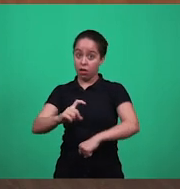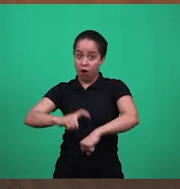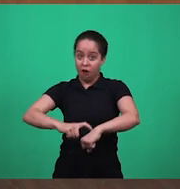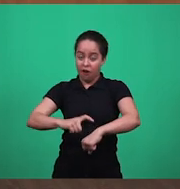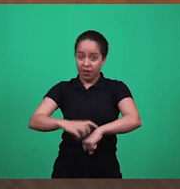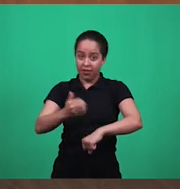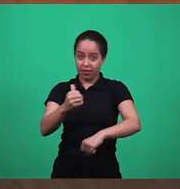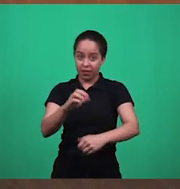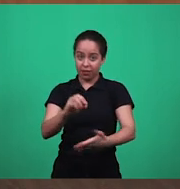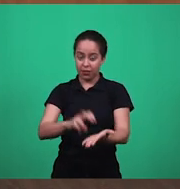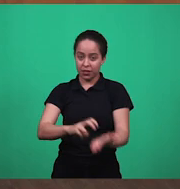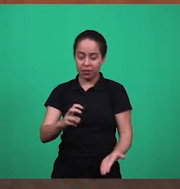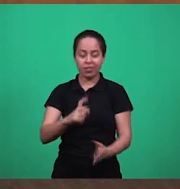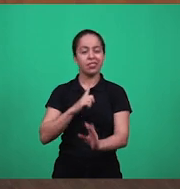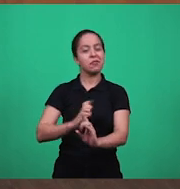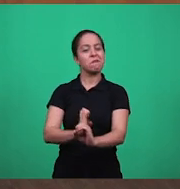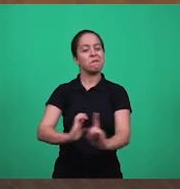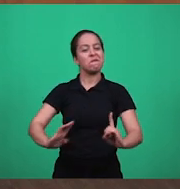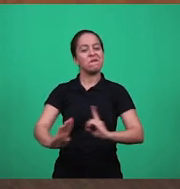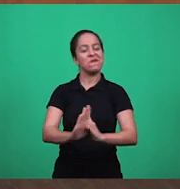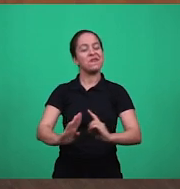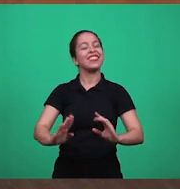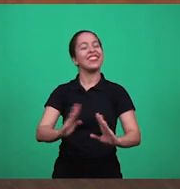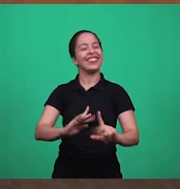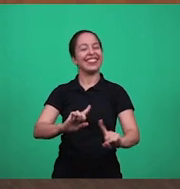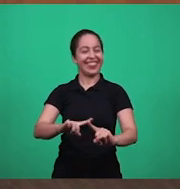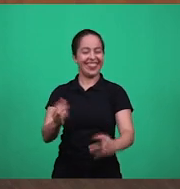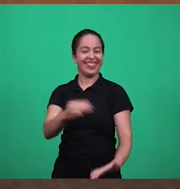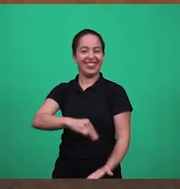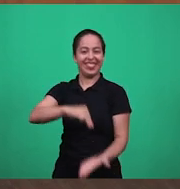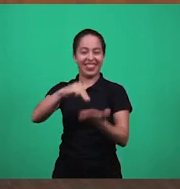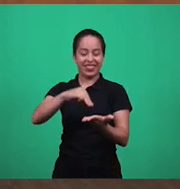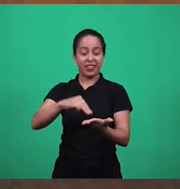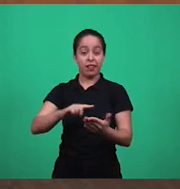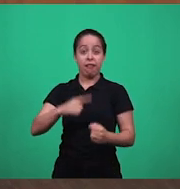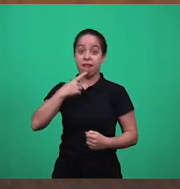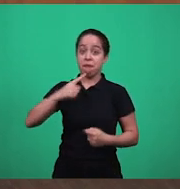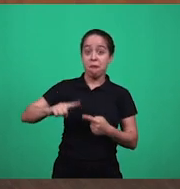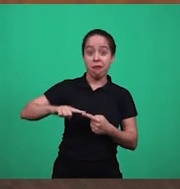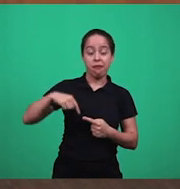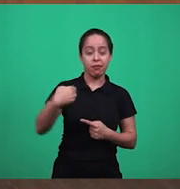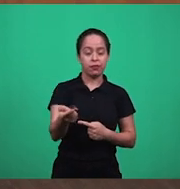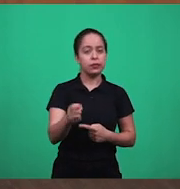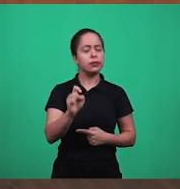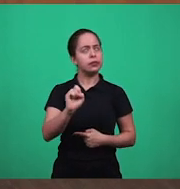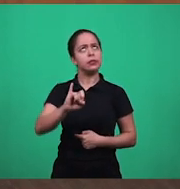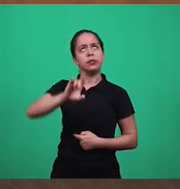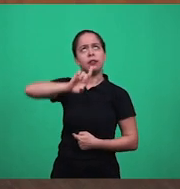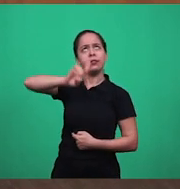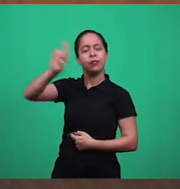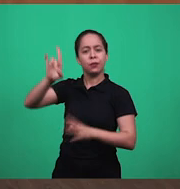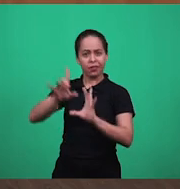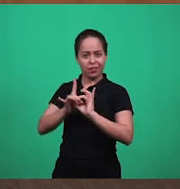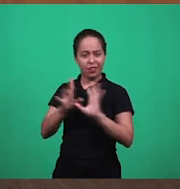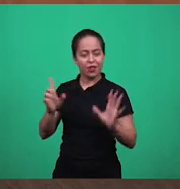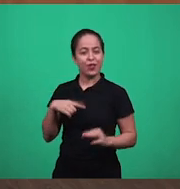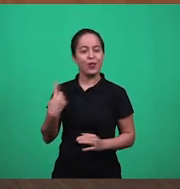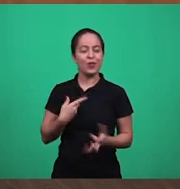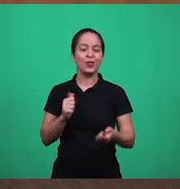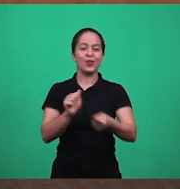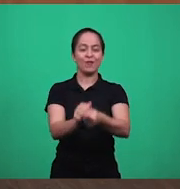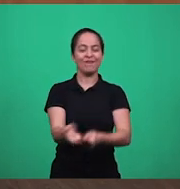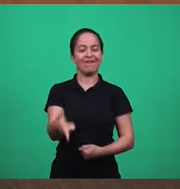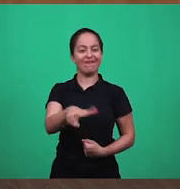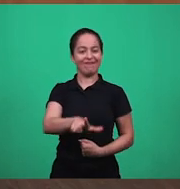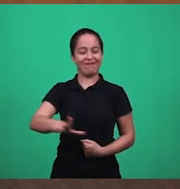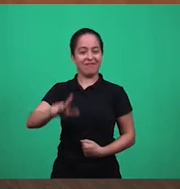nosso canal do YouTube, a Escola Bíblica Dominical da Igreja Cristã Maranata. E na semana que vem, se o Senhor permitir,